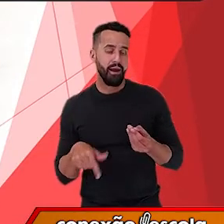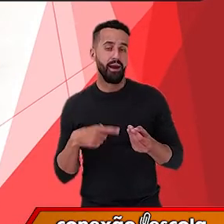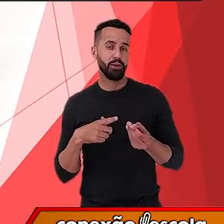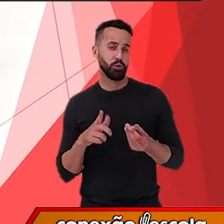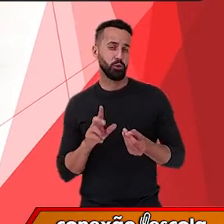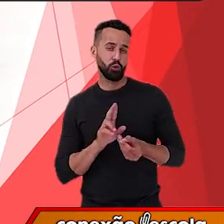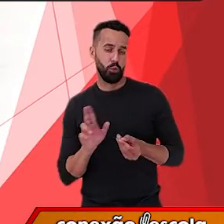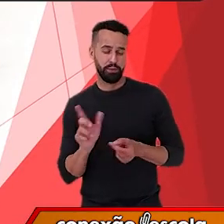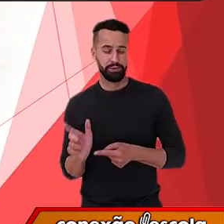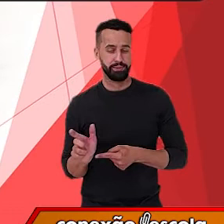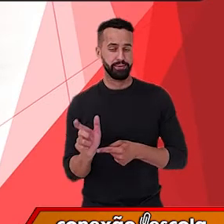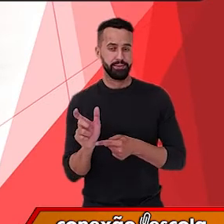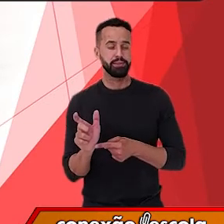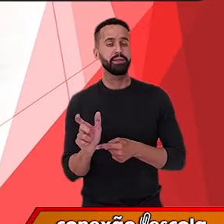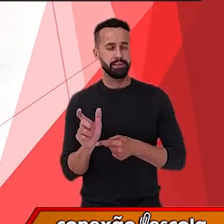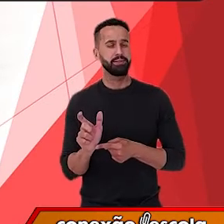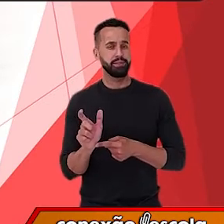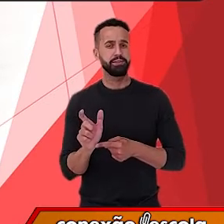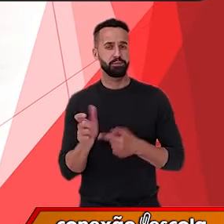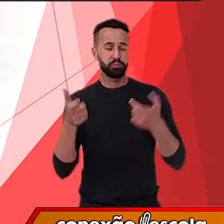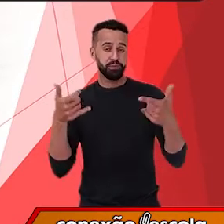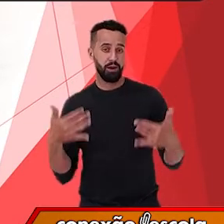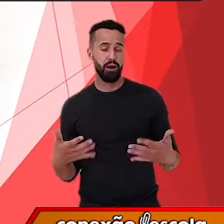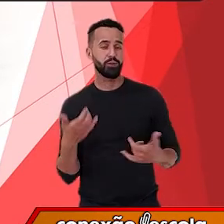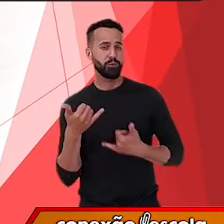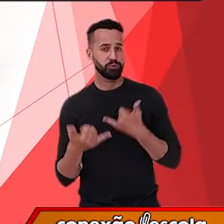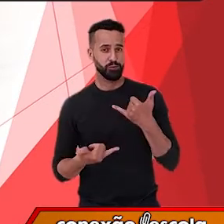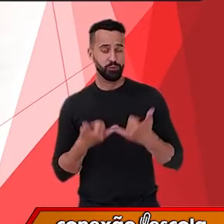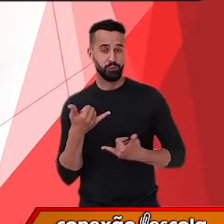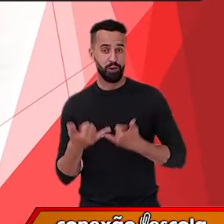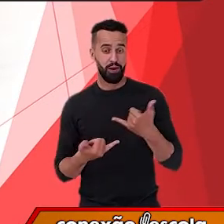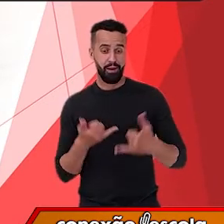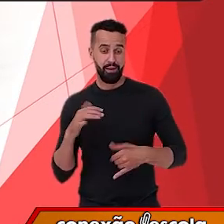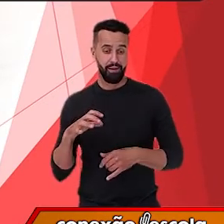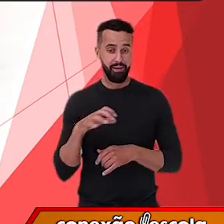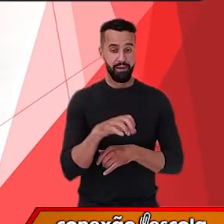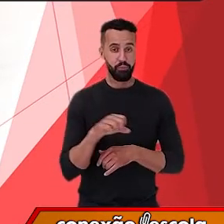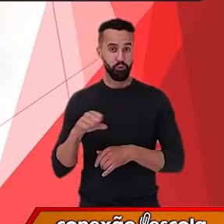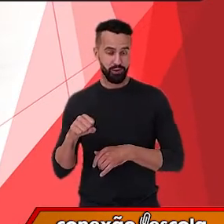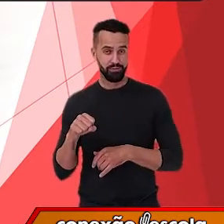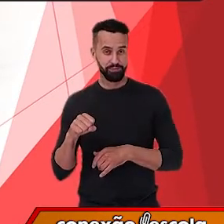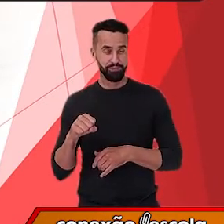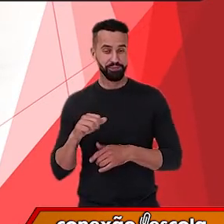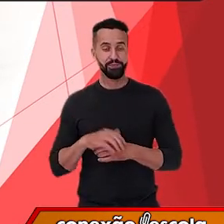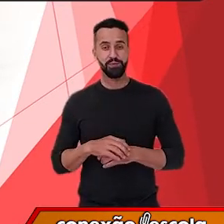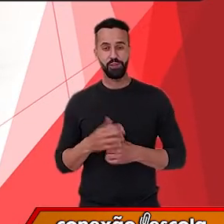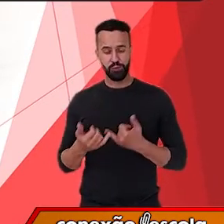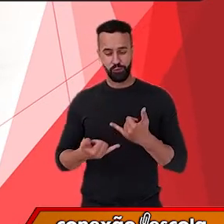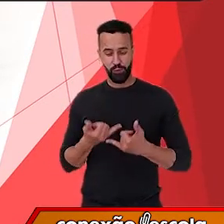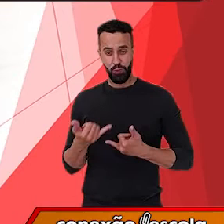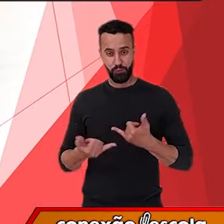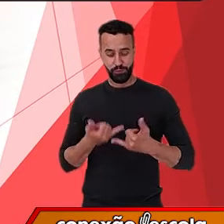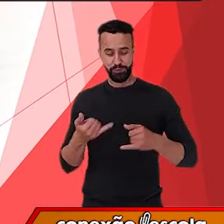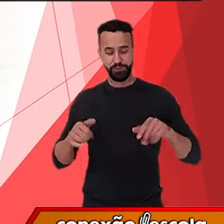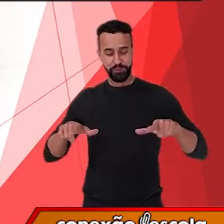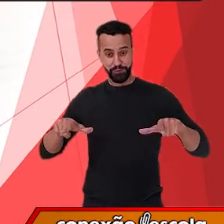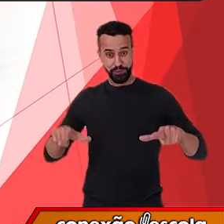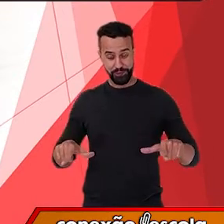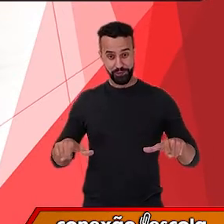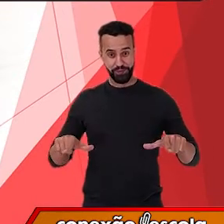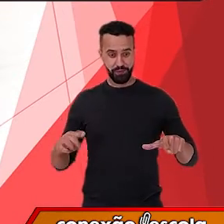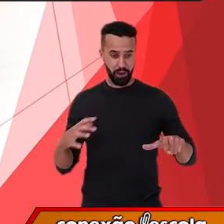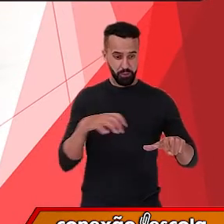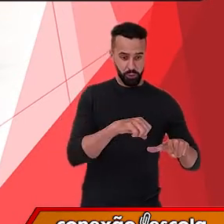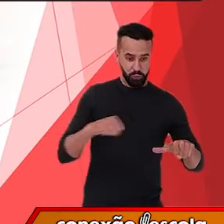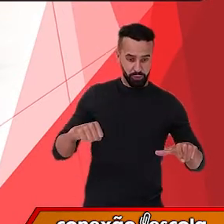um jeito que a gente tem mais simples no nosso dia a dia de se referir à captura. Os jogos de tabuleiro do tipo